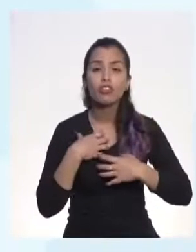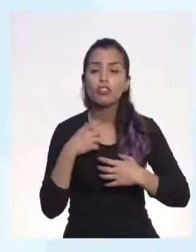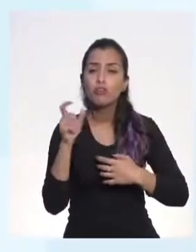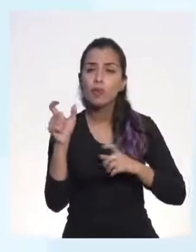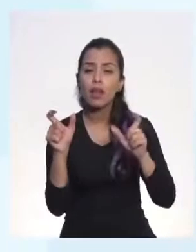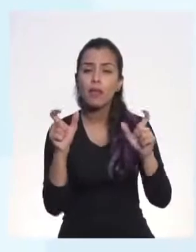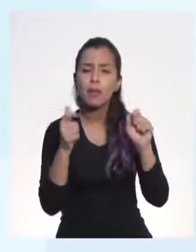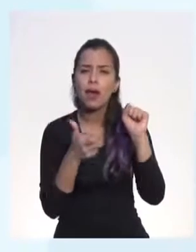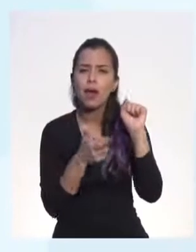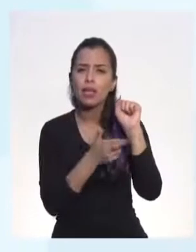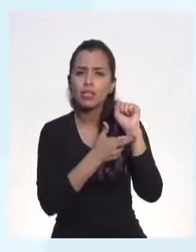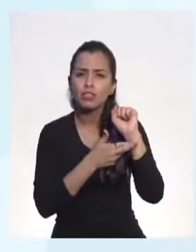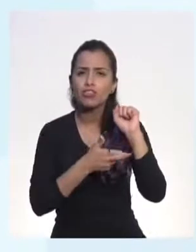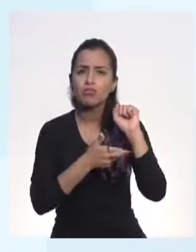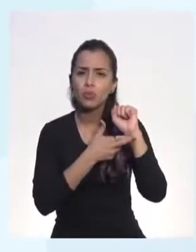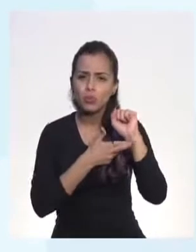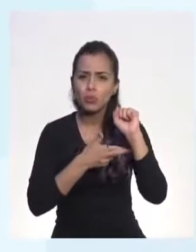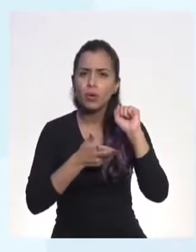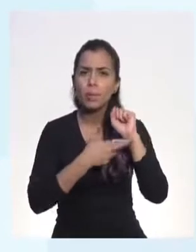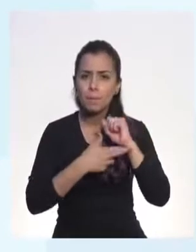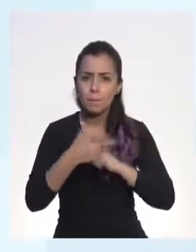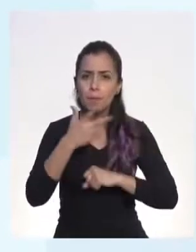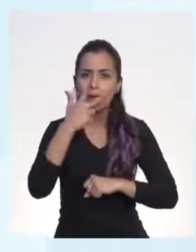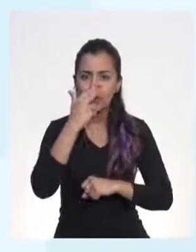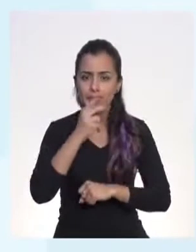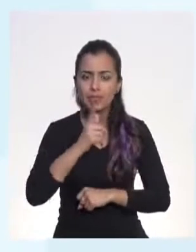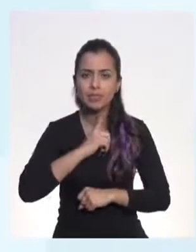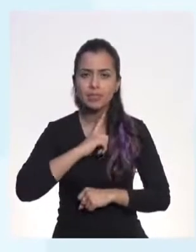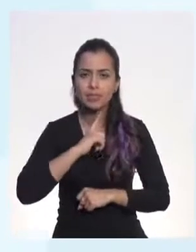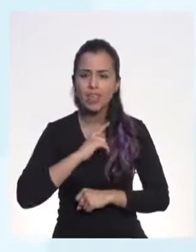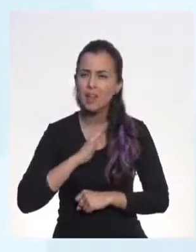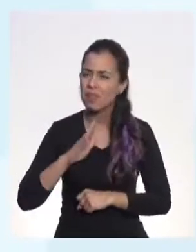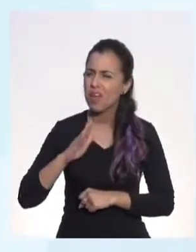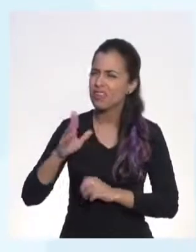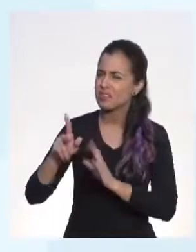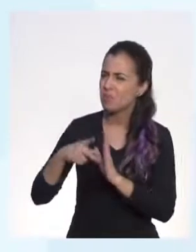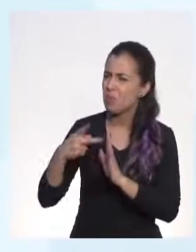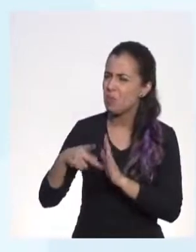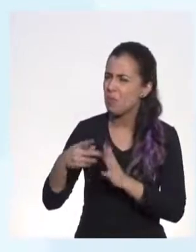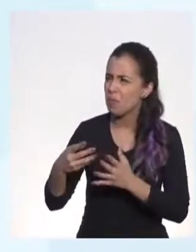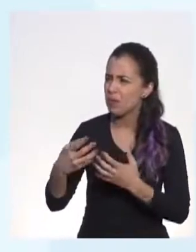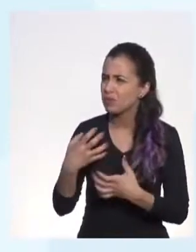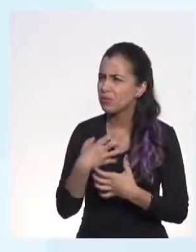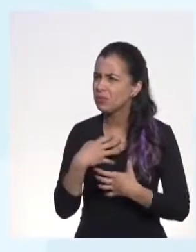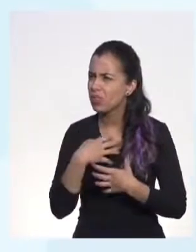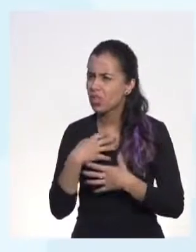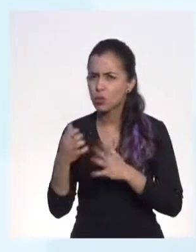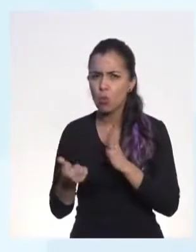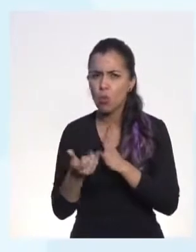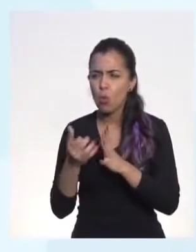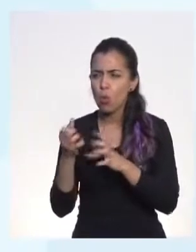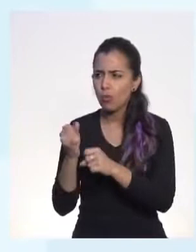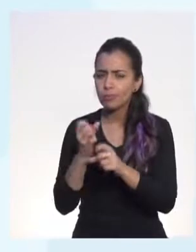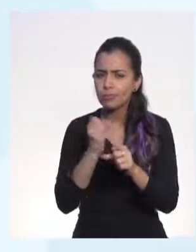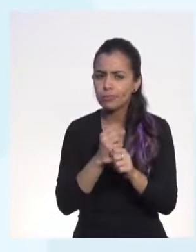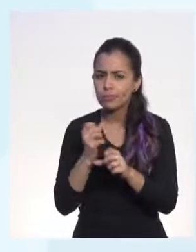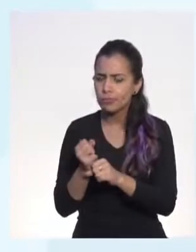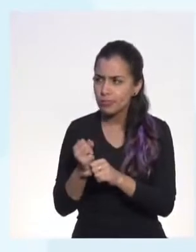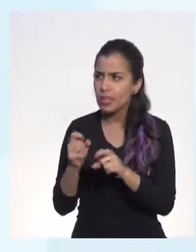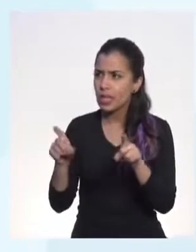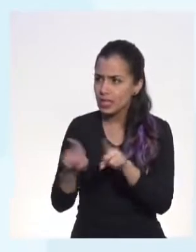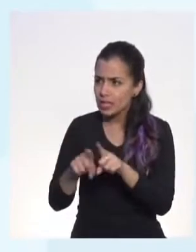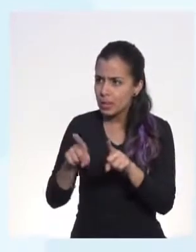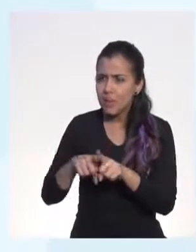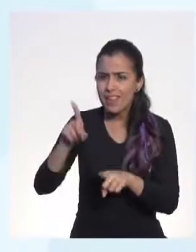e assim gente a professora a forma do poema contando as sílabas bonitinhas esse jogo de rima